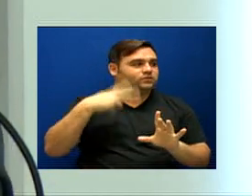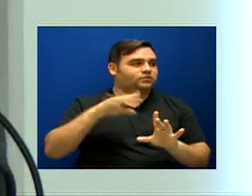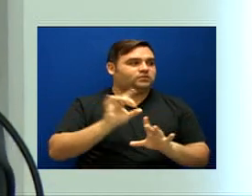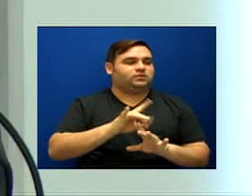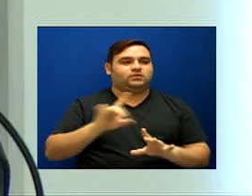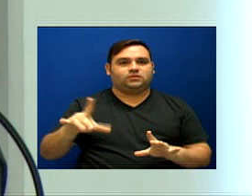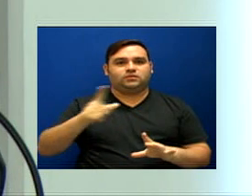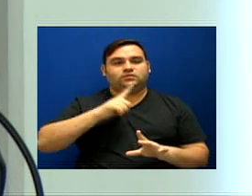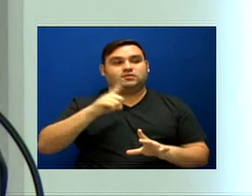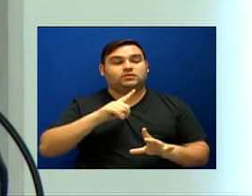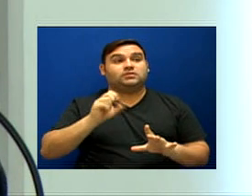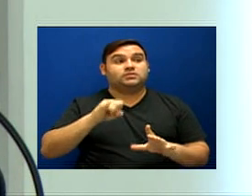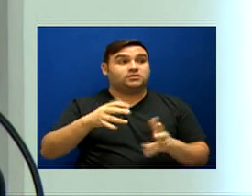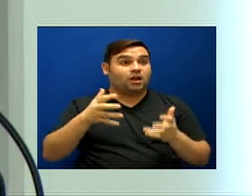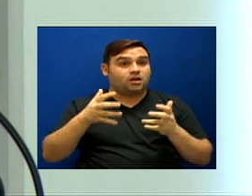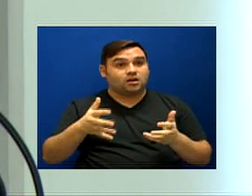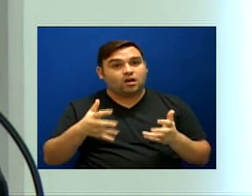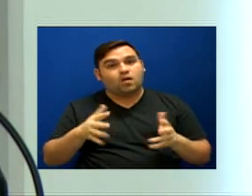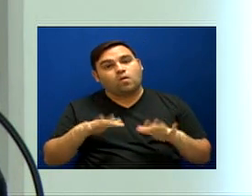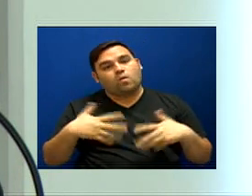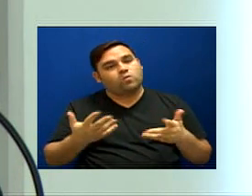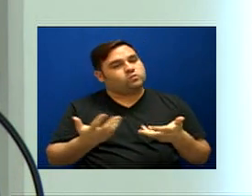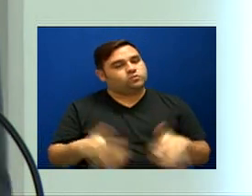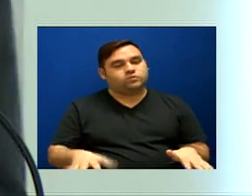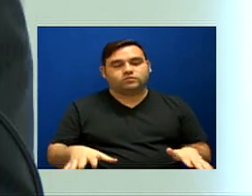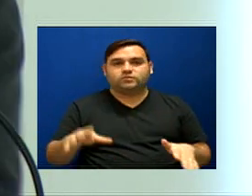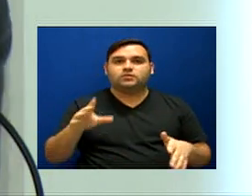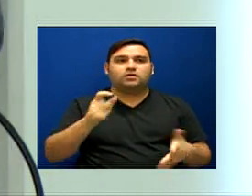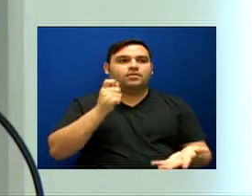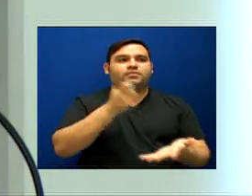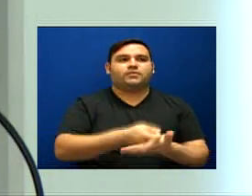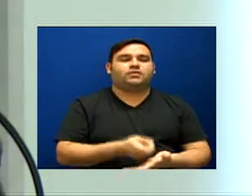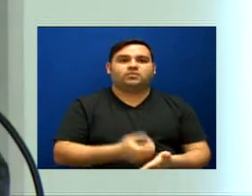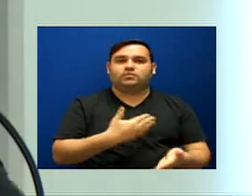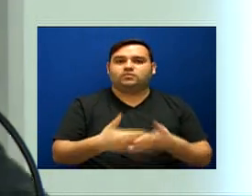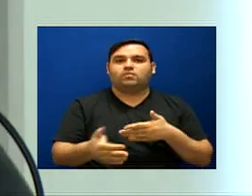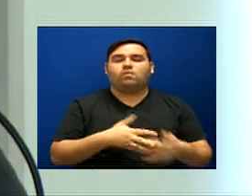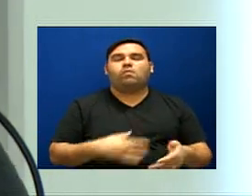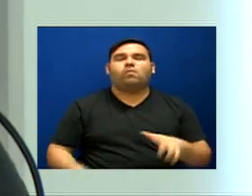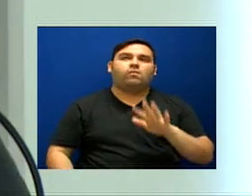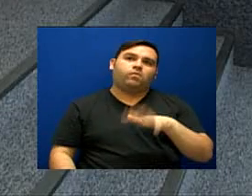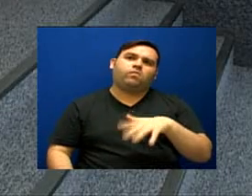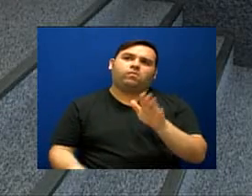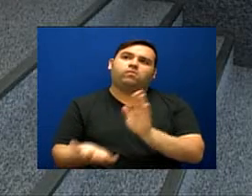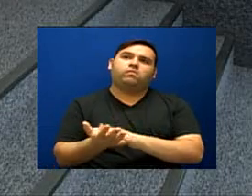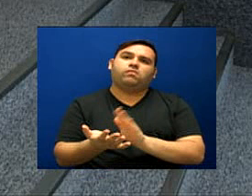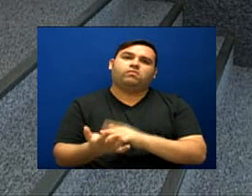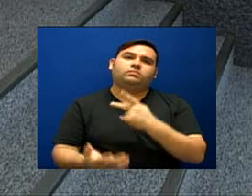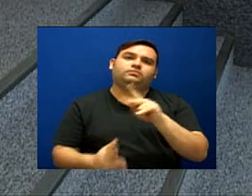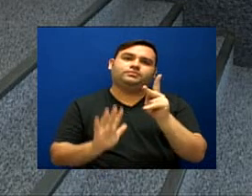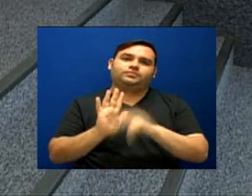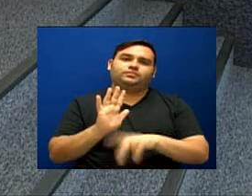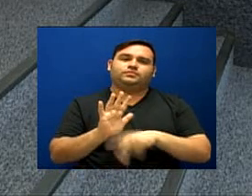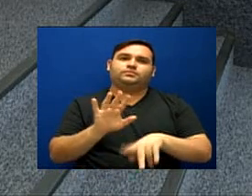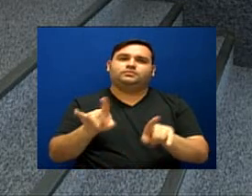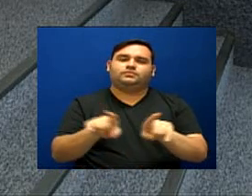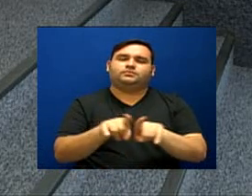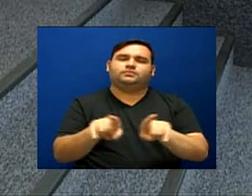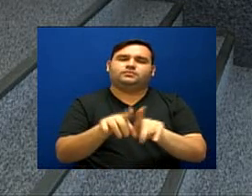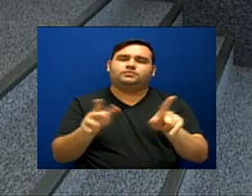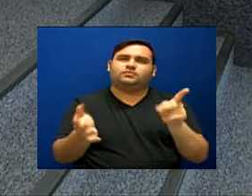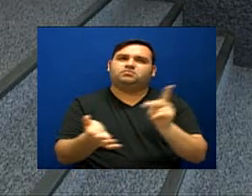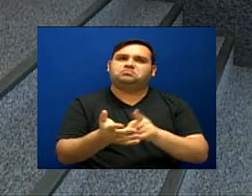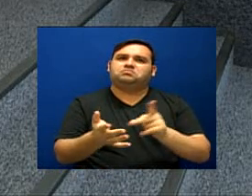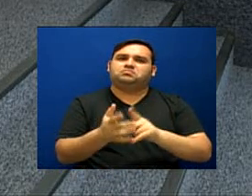vereador, se ele quiser ou não, fazer um reembolso de qualquer tipo de material. Eu queria dar os parabéns à Vossa Excelência. Na verdade,